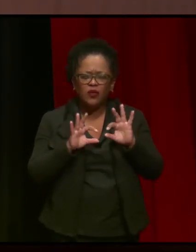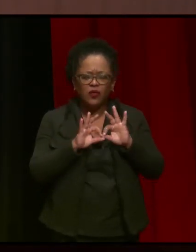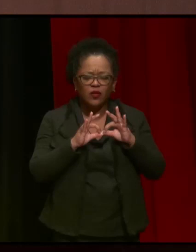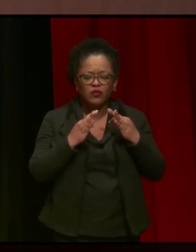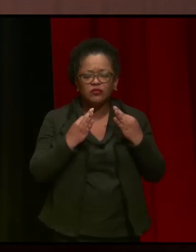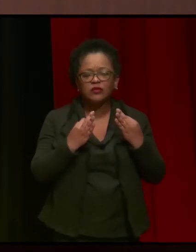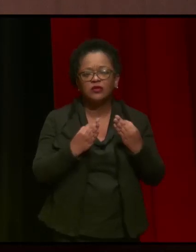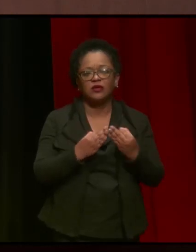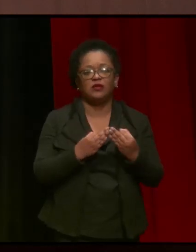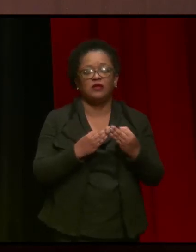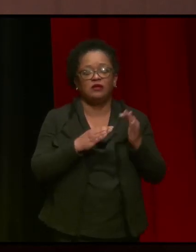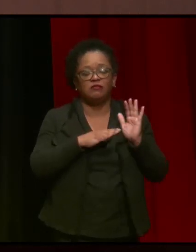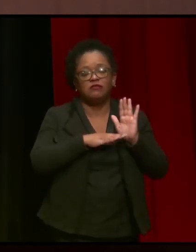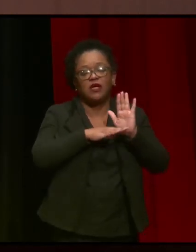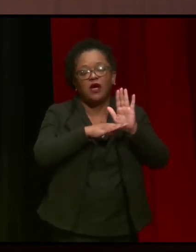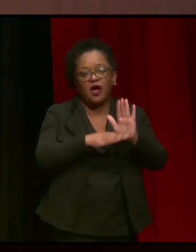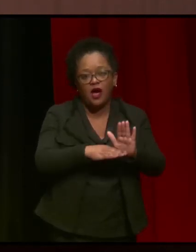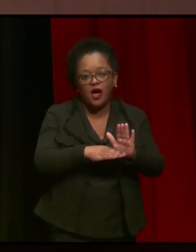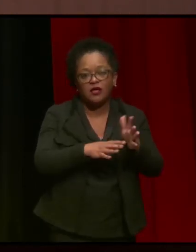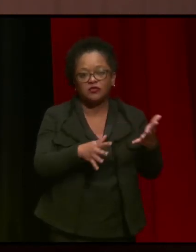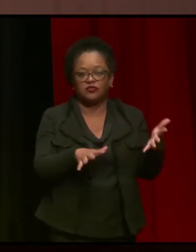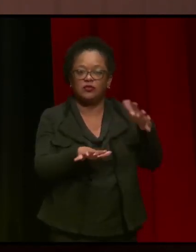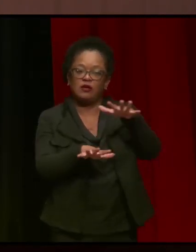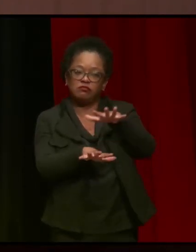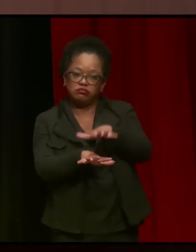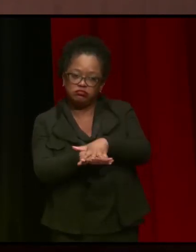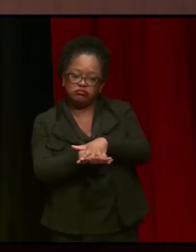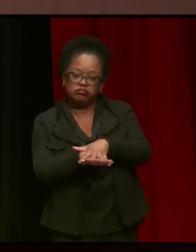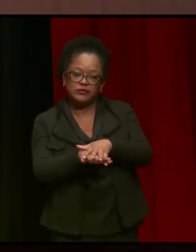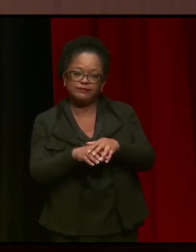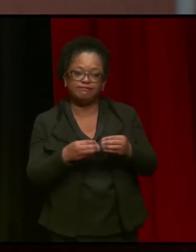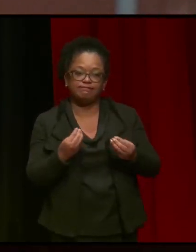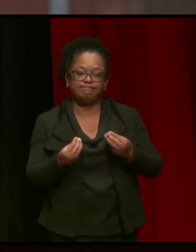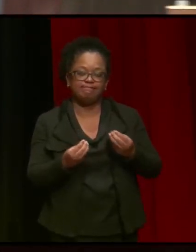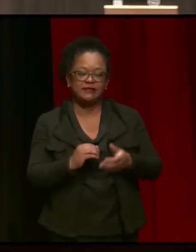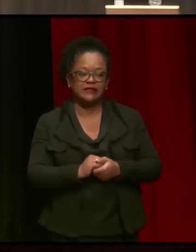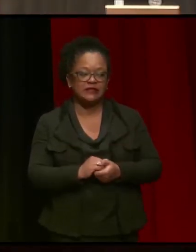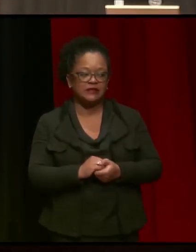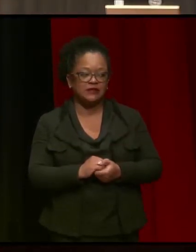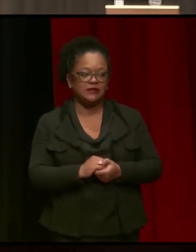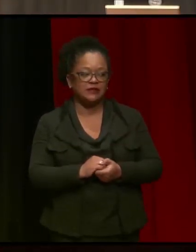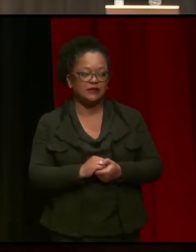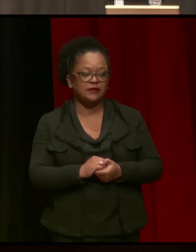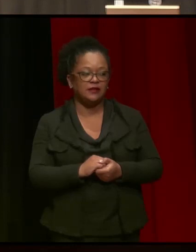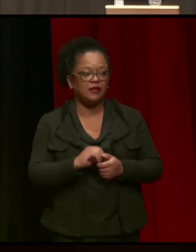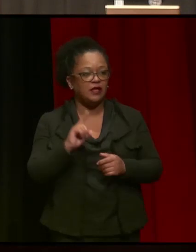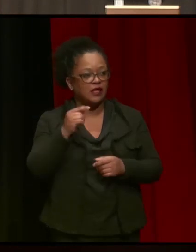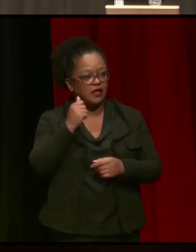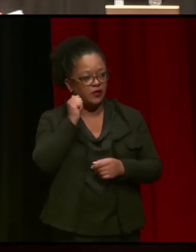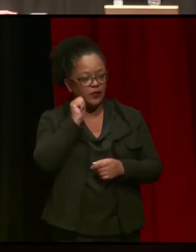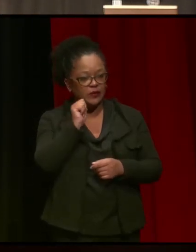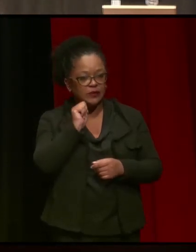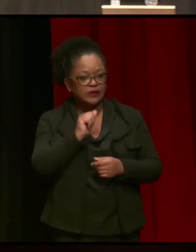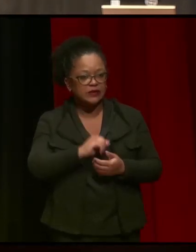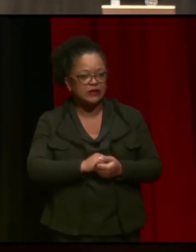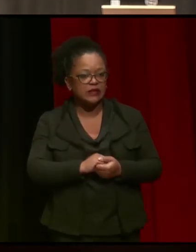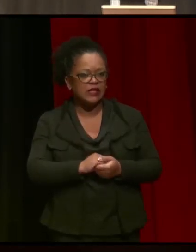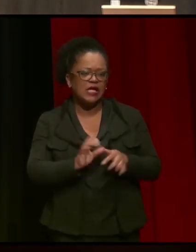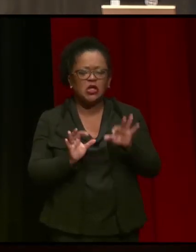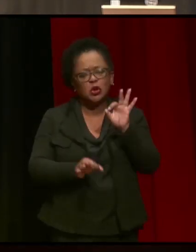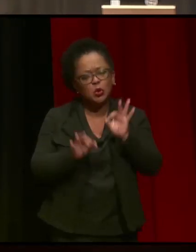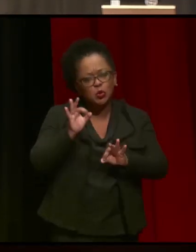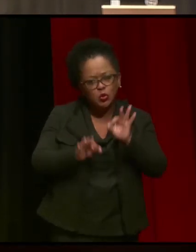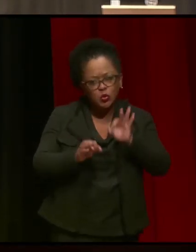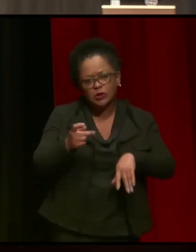com o processo da inclusão? Eu não vou julgar o pastor, Daniela, você está aí, querida? É o seguinte, ó, eu não vou julgar